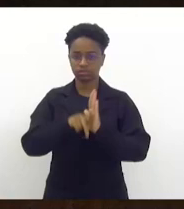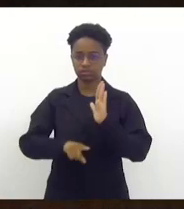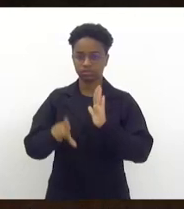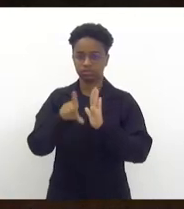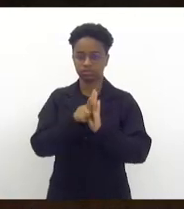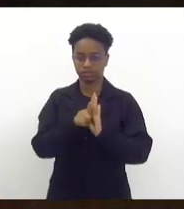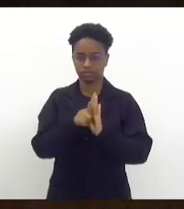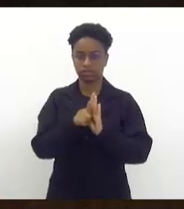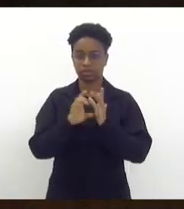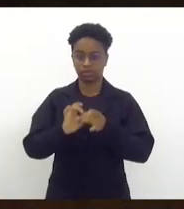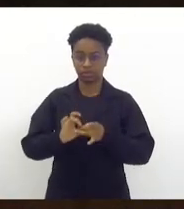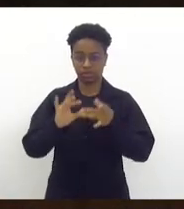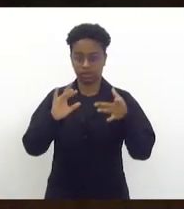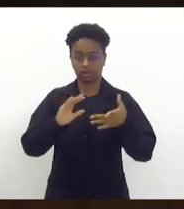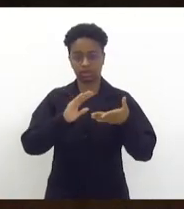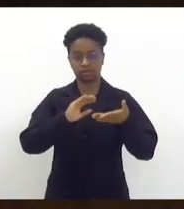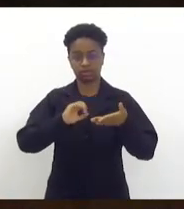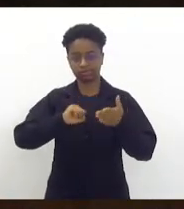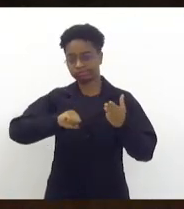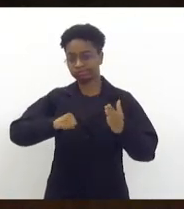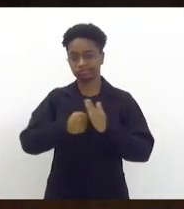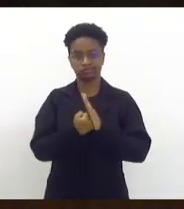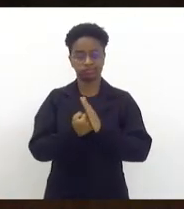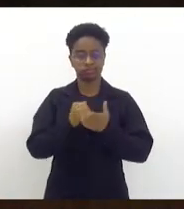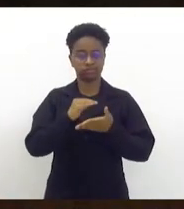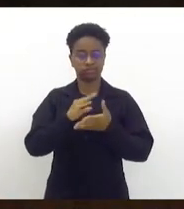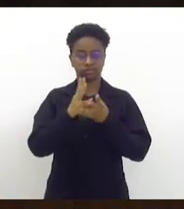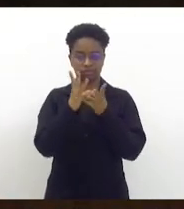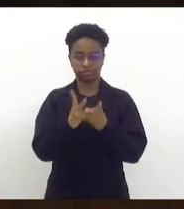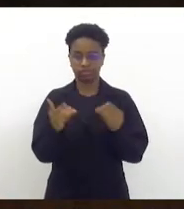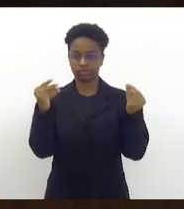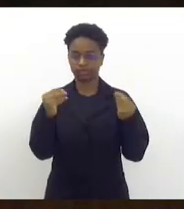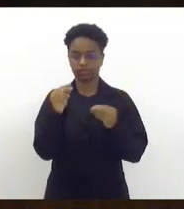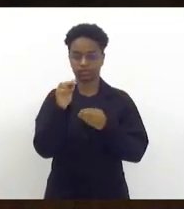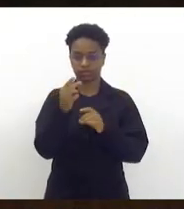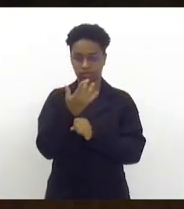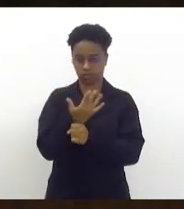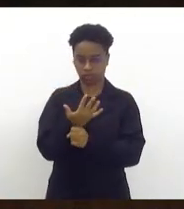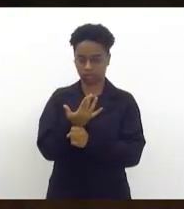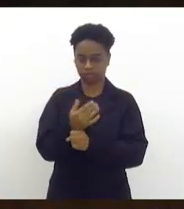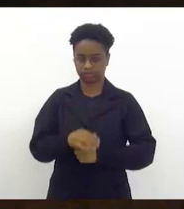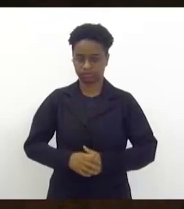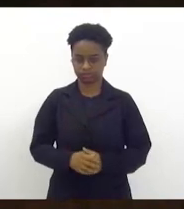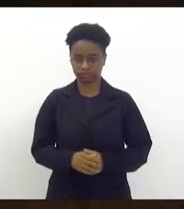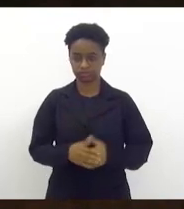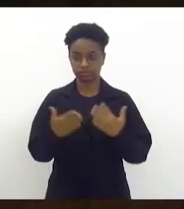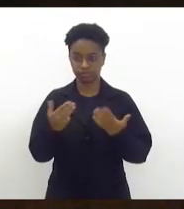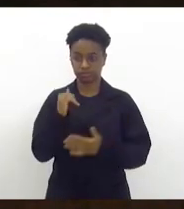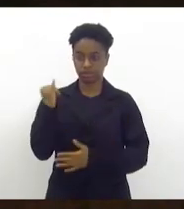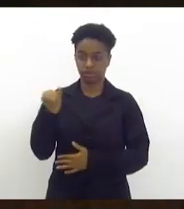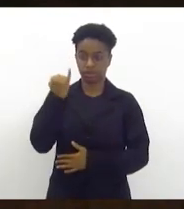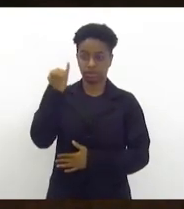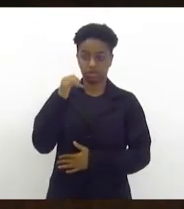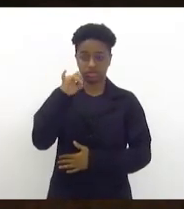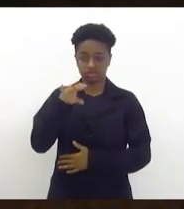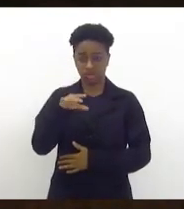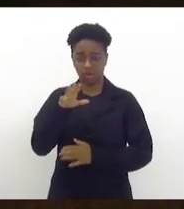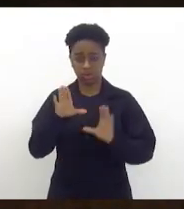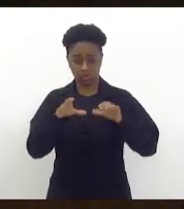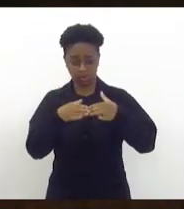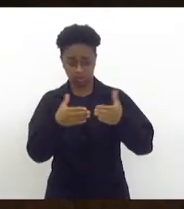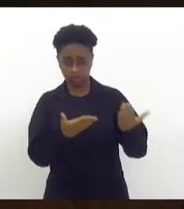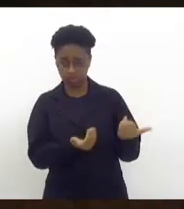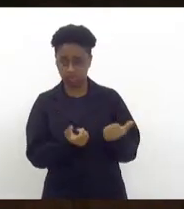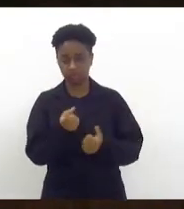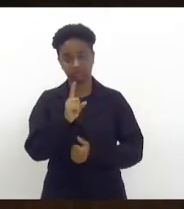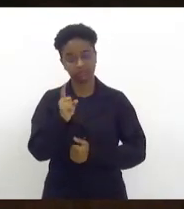lei que permitia a extinção da Universidade do Estado do Rio de Janeiro, a UERJ, importante não só para a juventude,